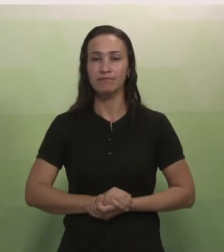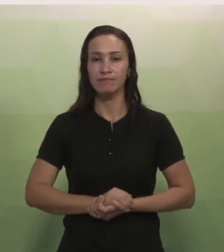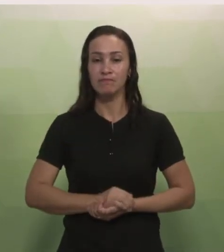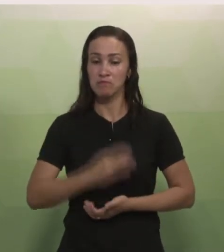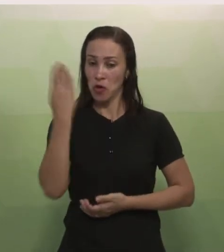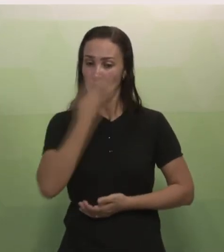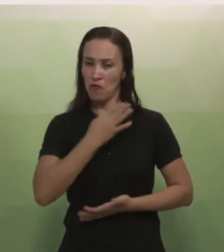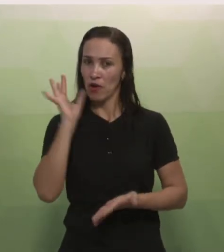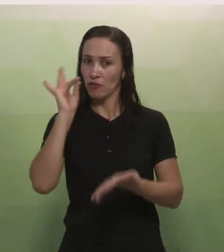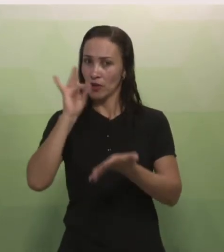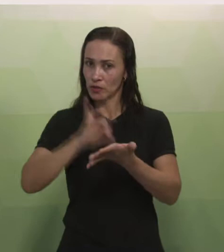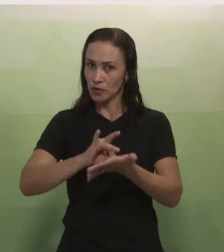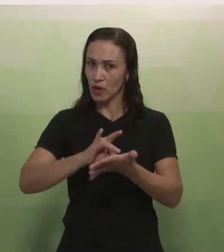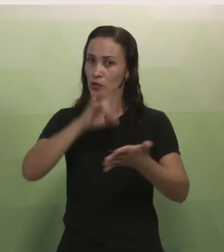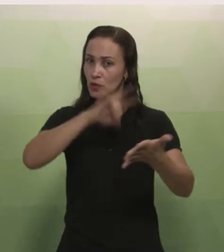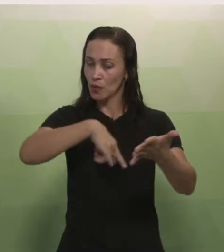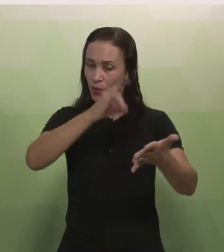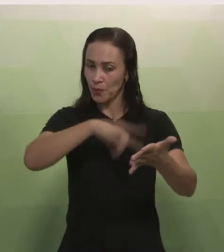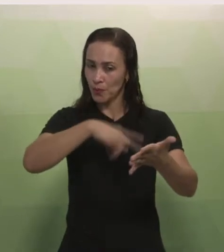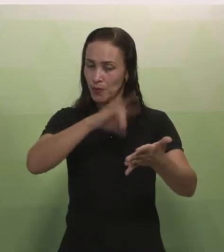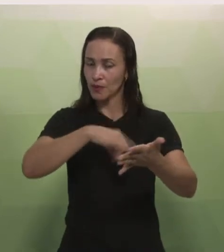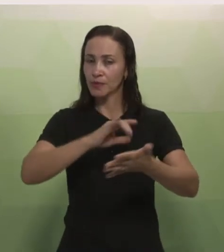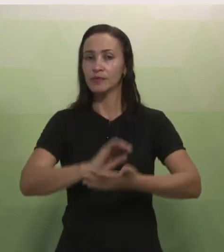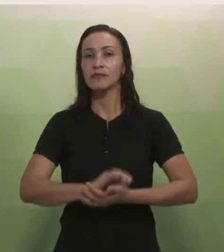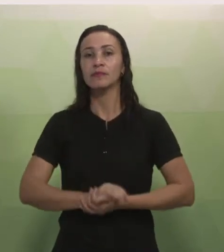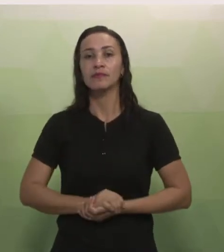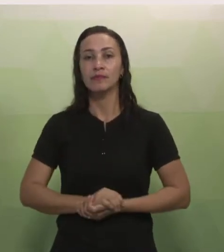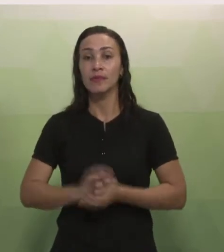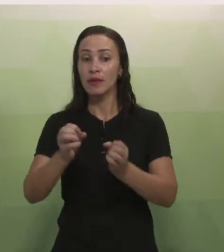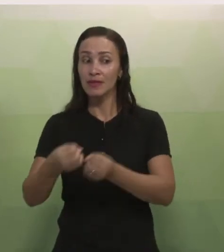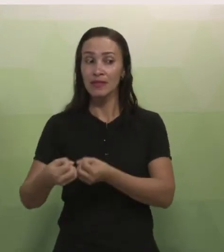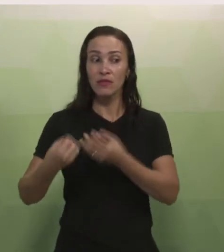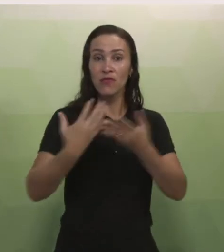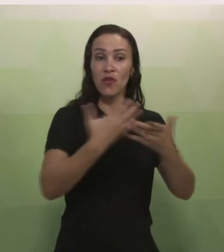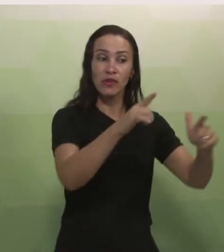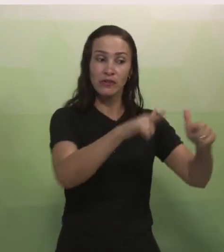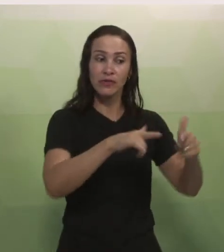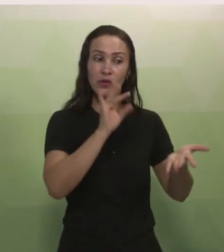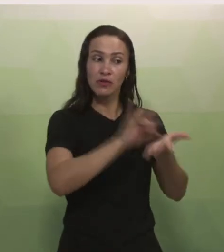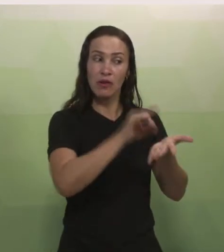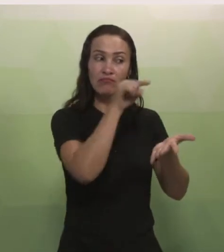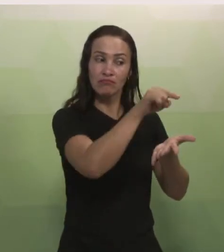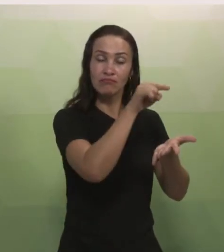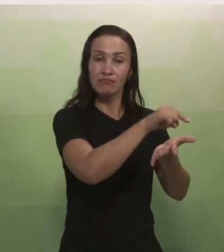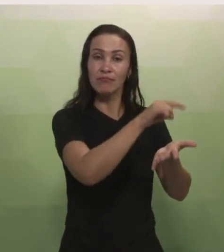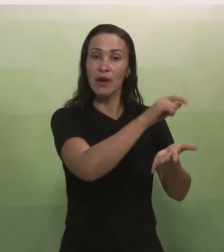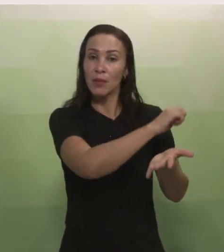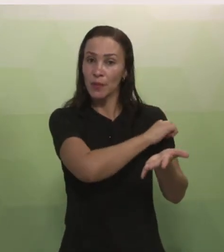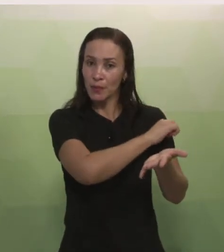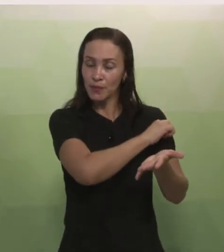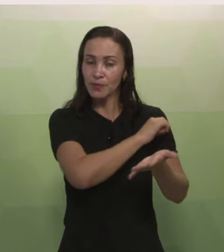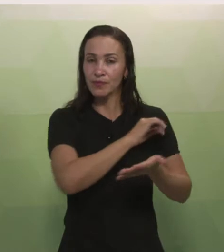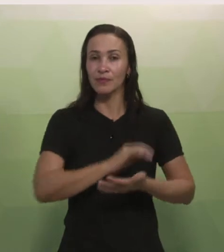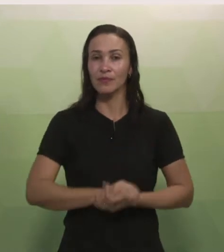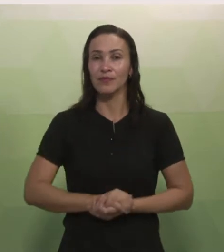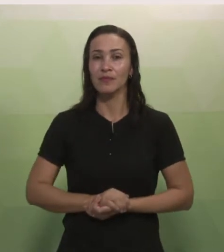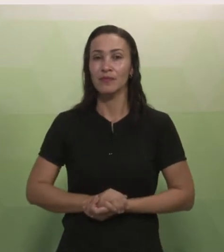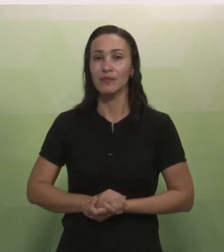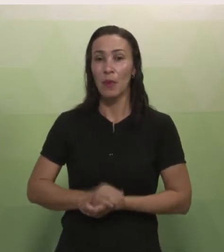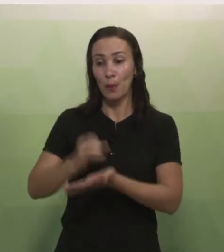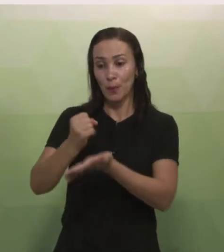da documentação, devolver o certificado original ao estudante, protocolar